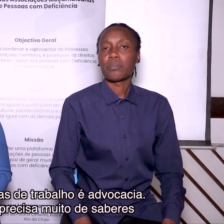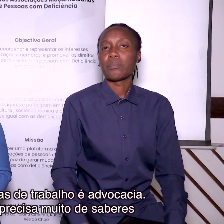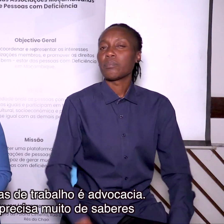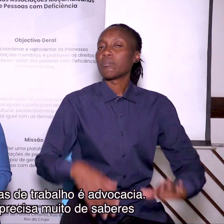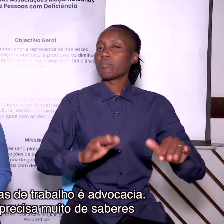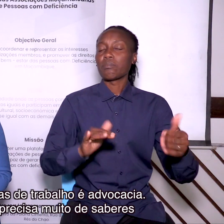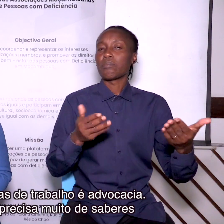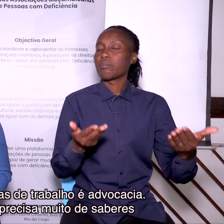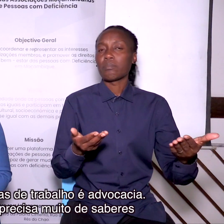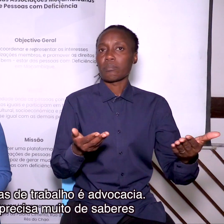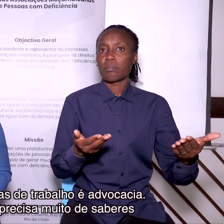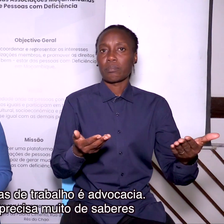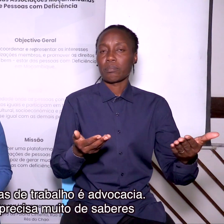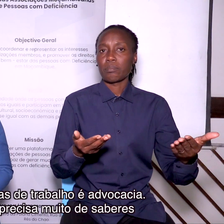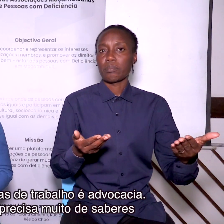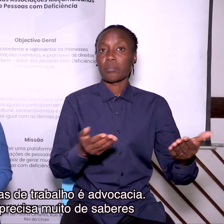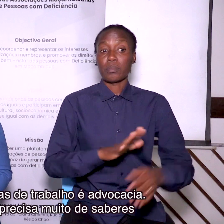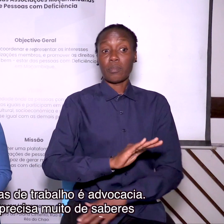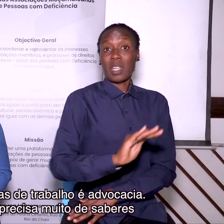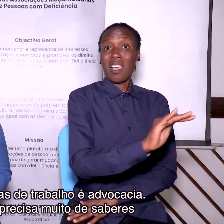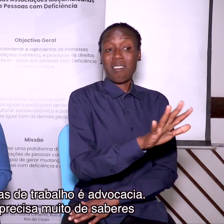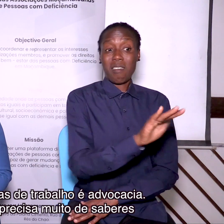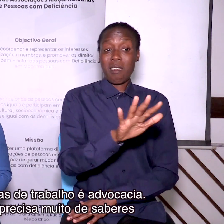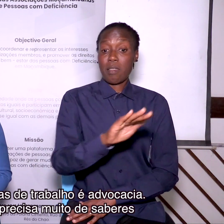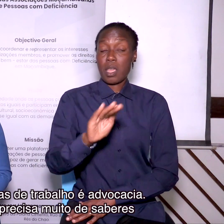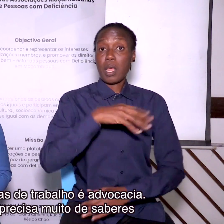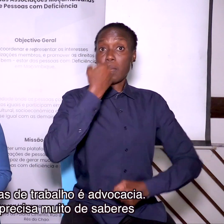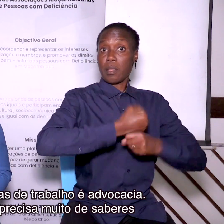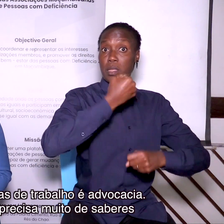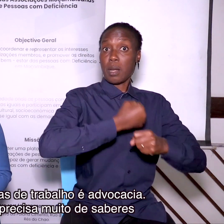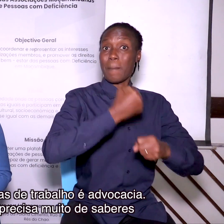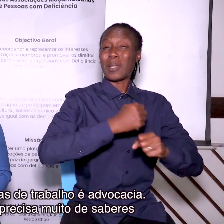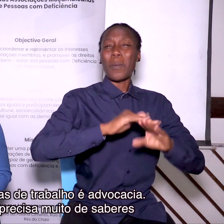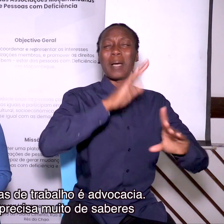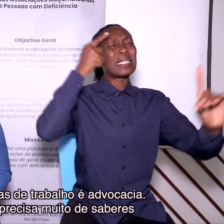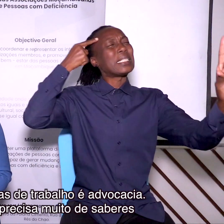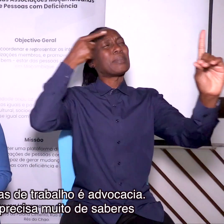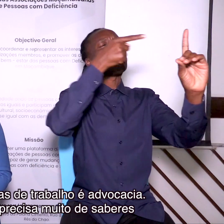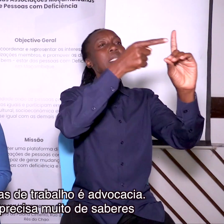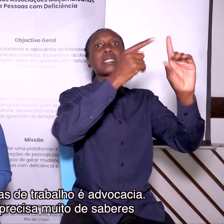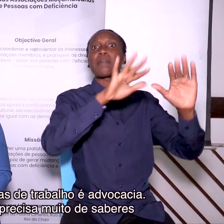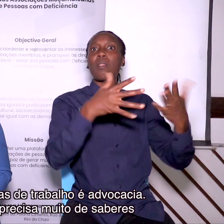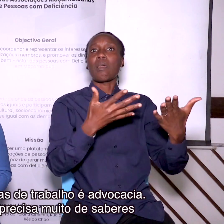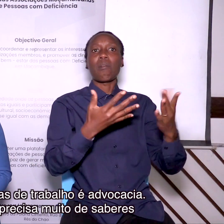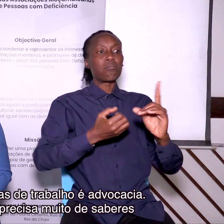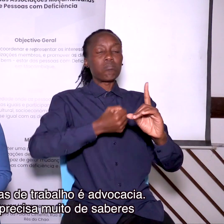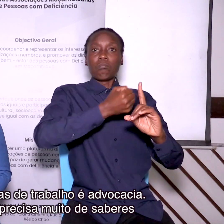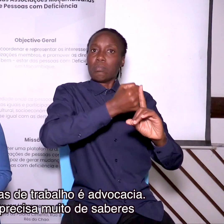Uma das maiores áreas de trabalho é a advocacia. Nós